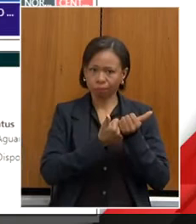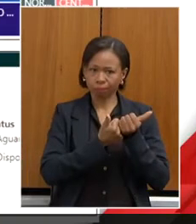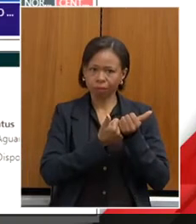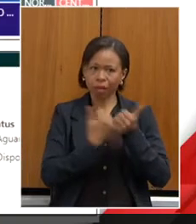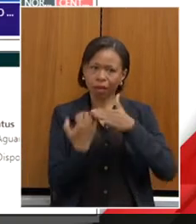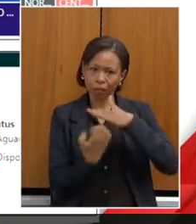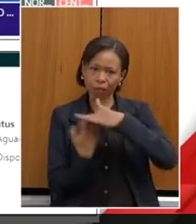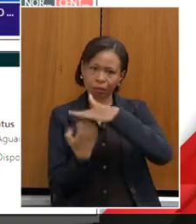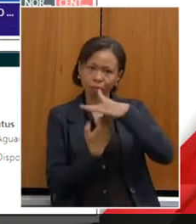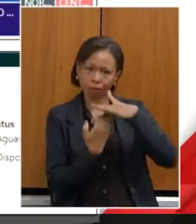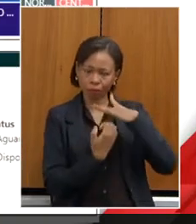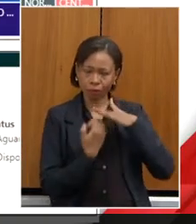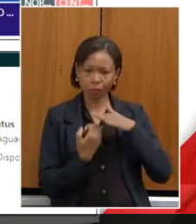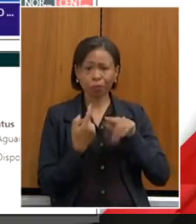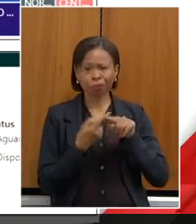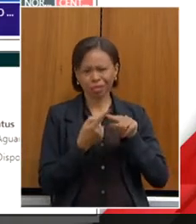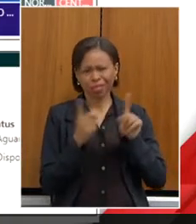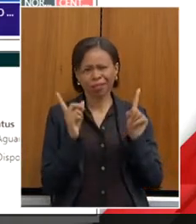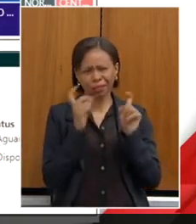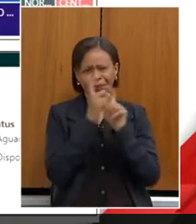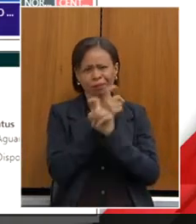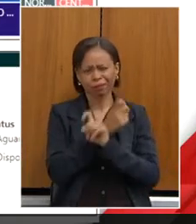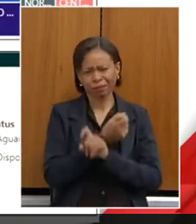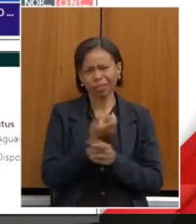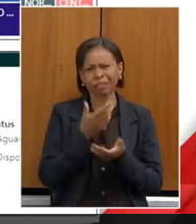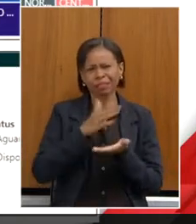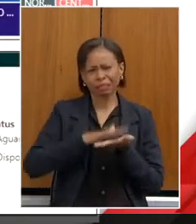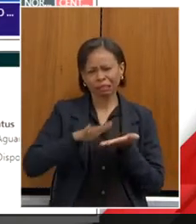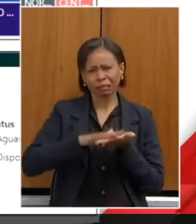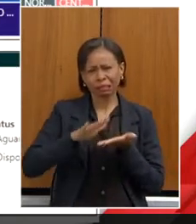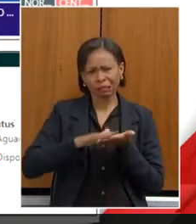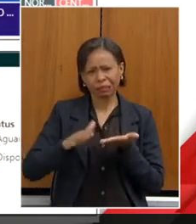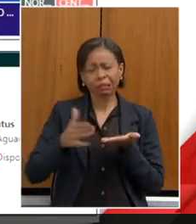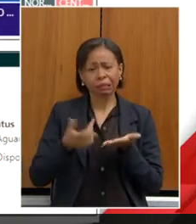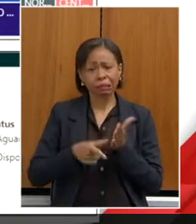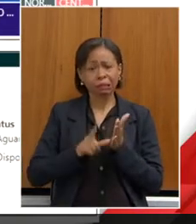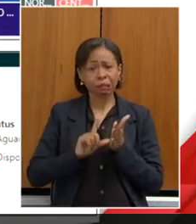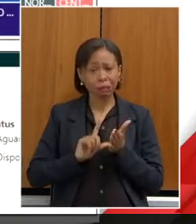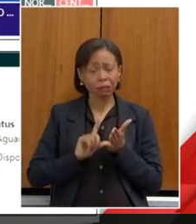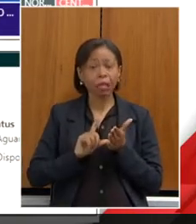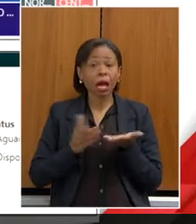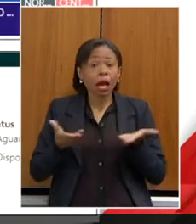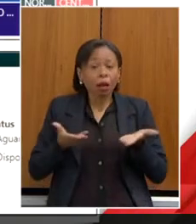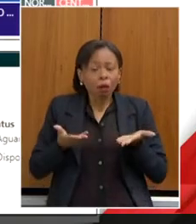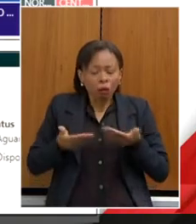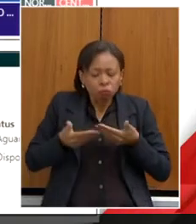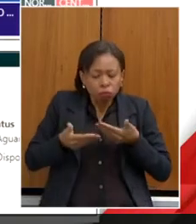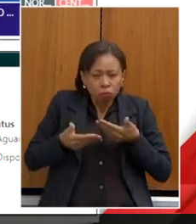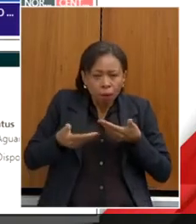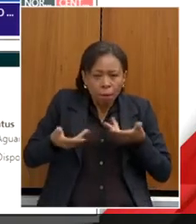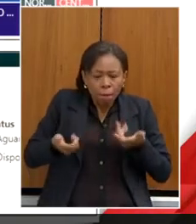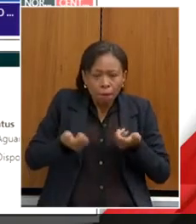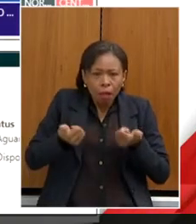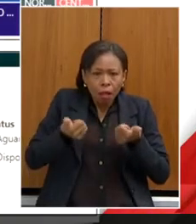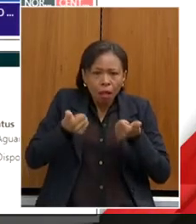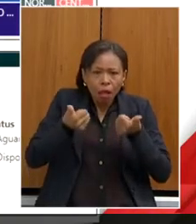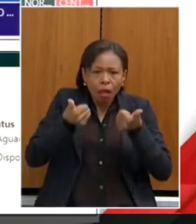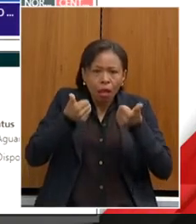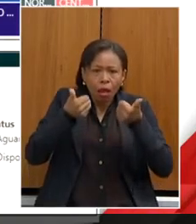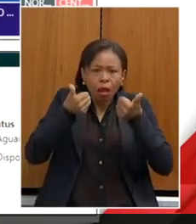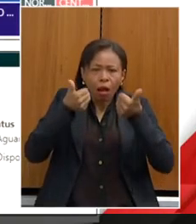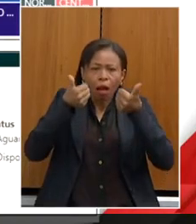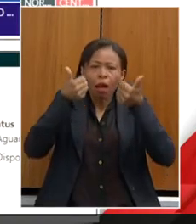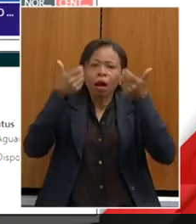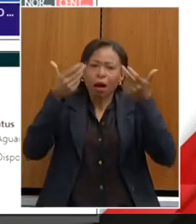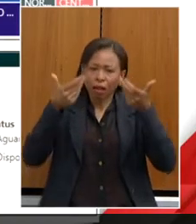um insumo que, além de ter aumentado o preço, estava escasso. A situação está melhorando, estamos com um estoque maior do